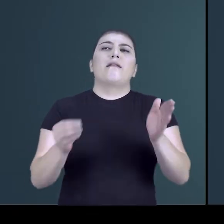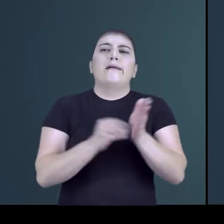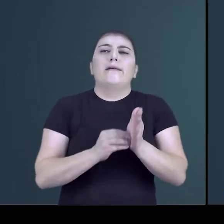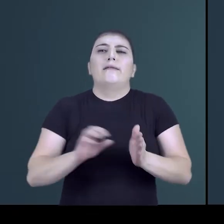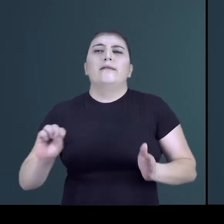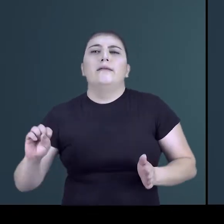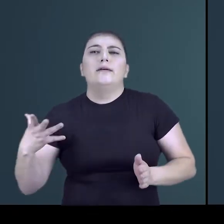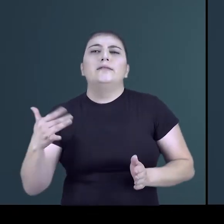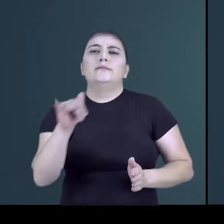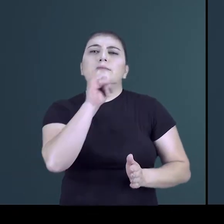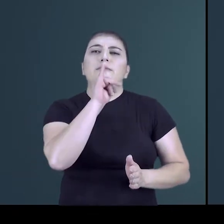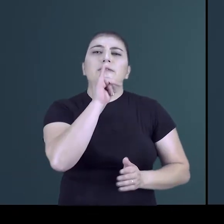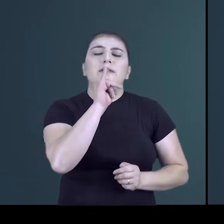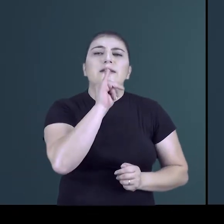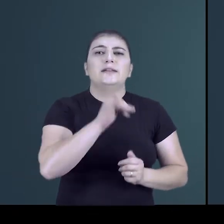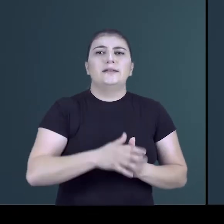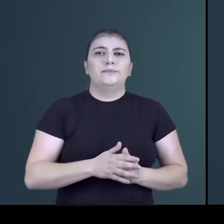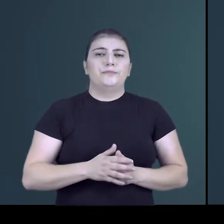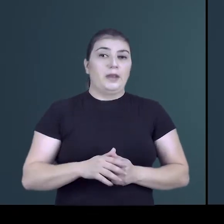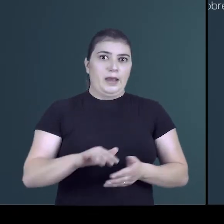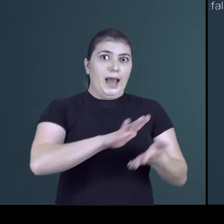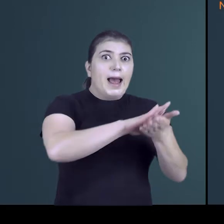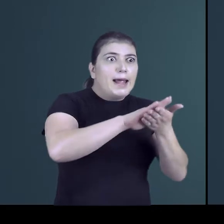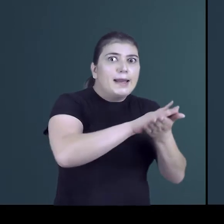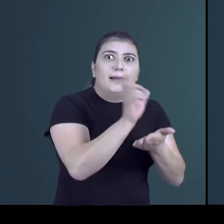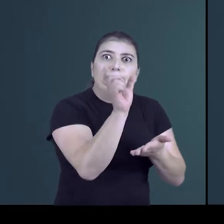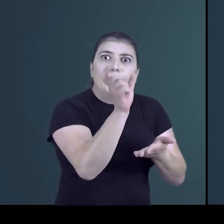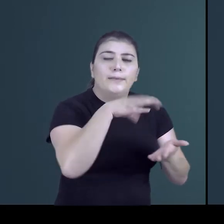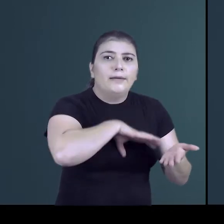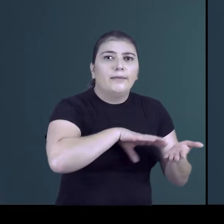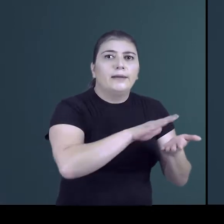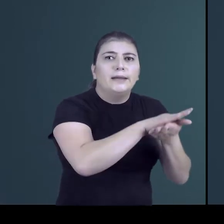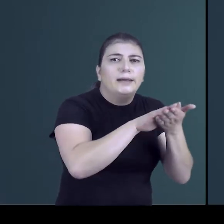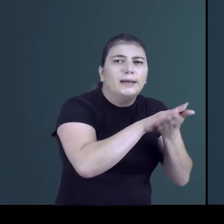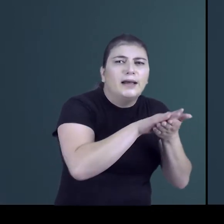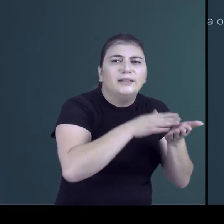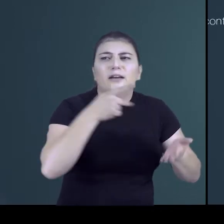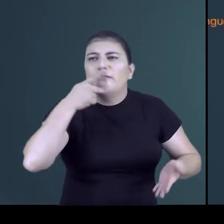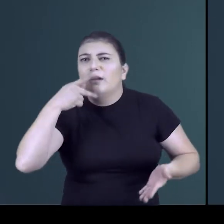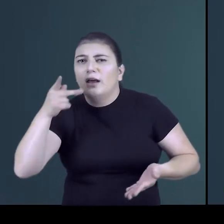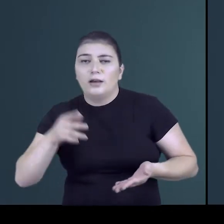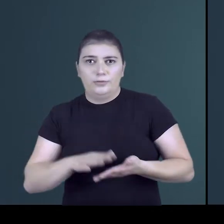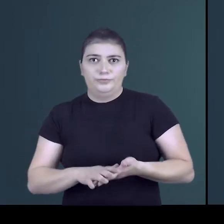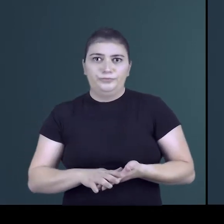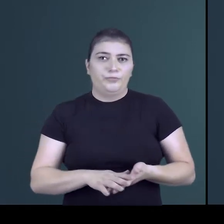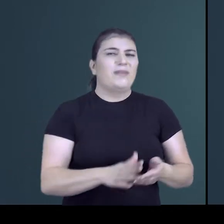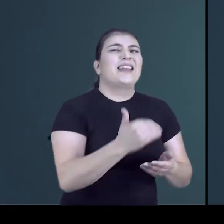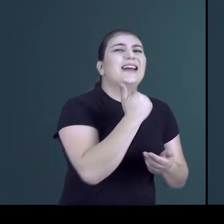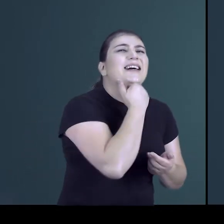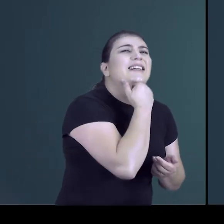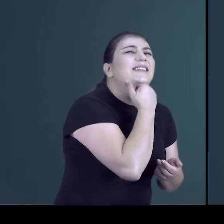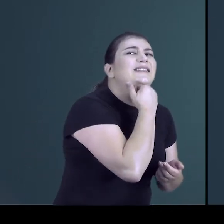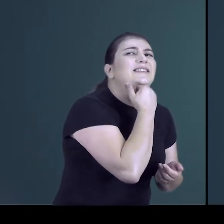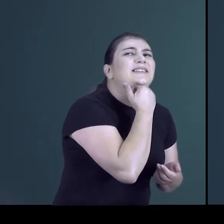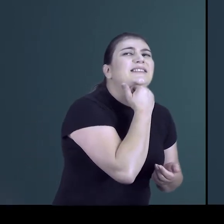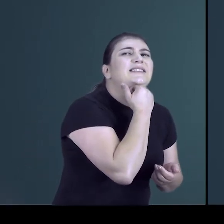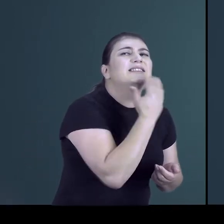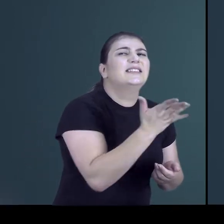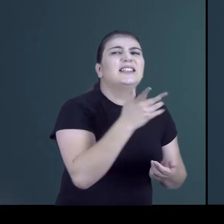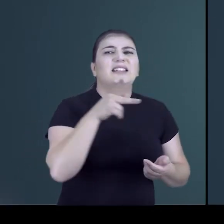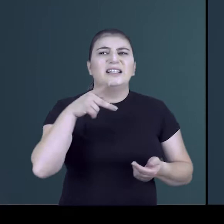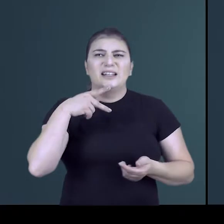indefinidos. Um exemplo. Nada te falaram sobre isso? Ninguém te contou nada o que